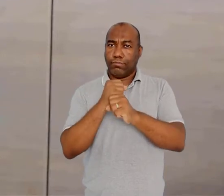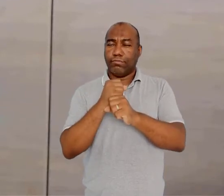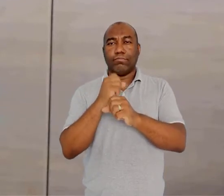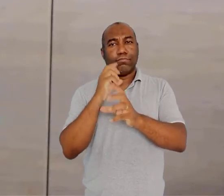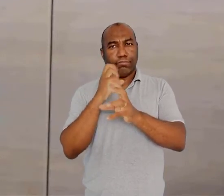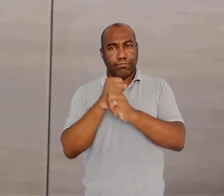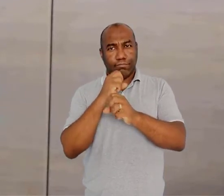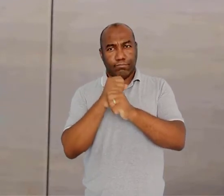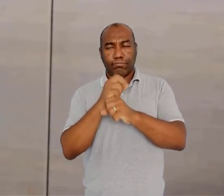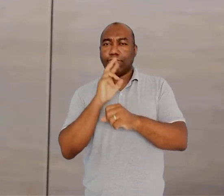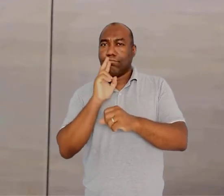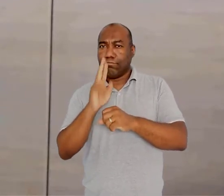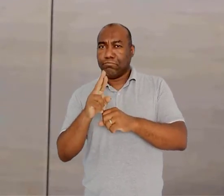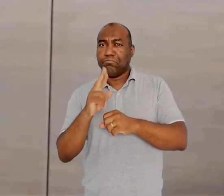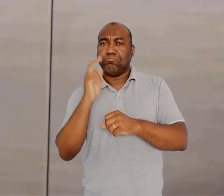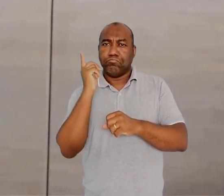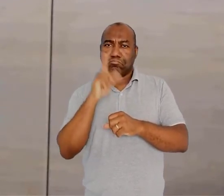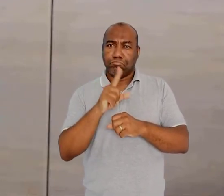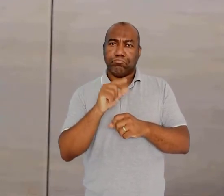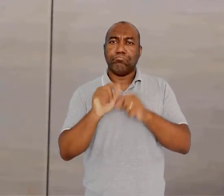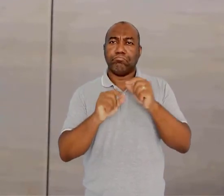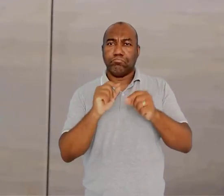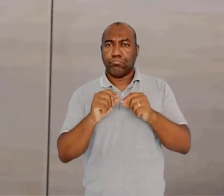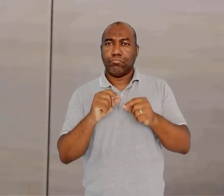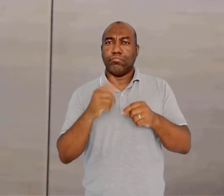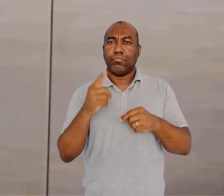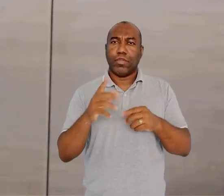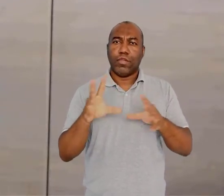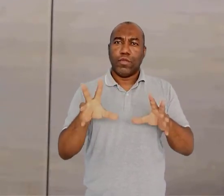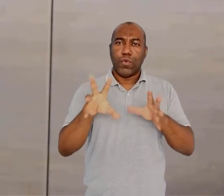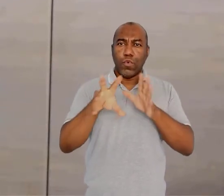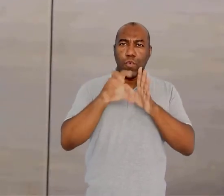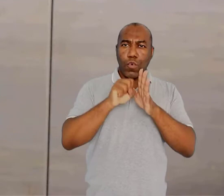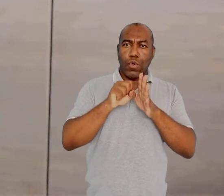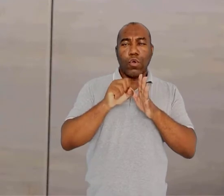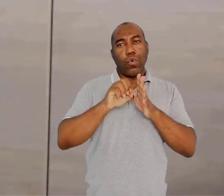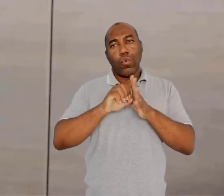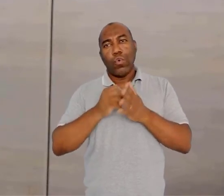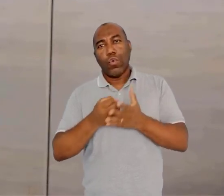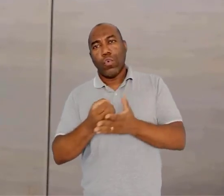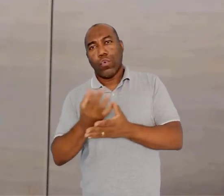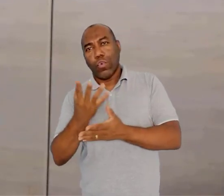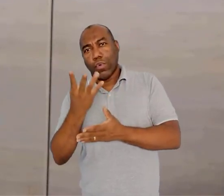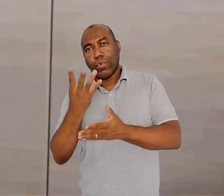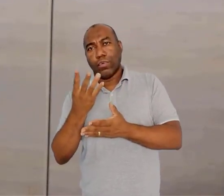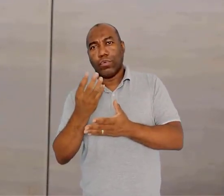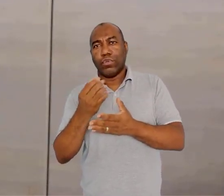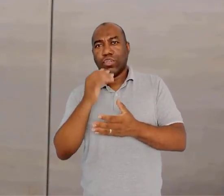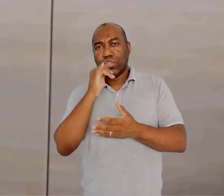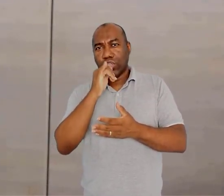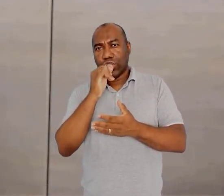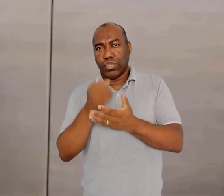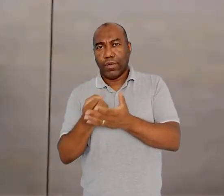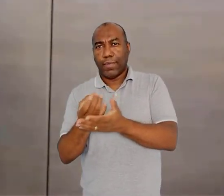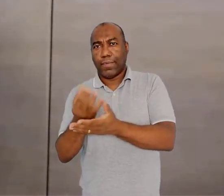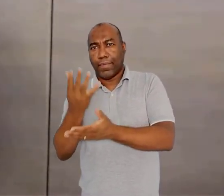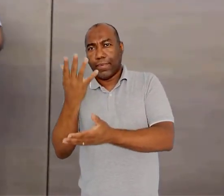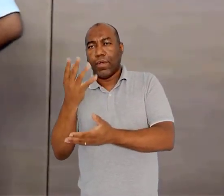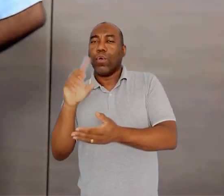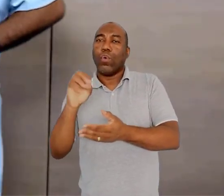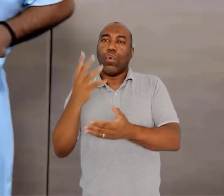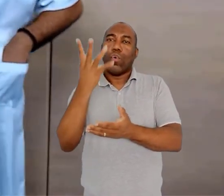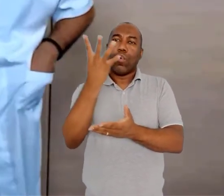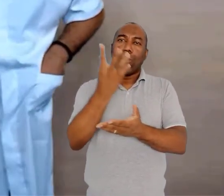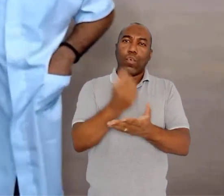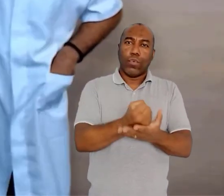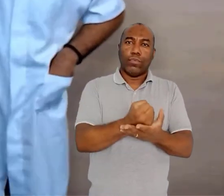aí. E eu consigo prever se ela vai liberar ou ela vai absorver energia. Então, vamos lá para o slide. Volta